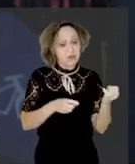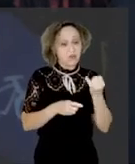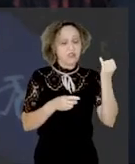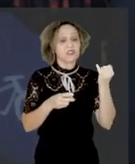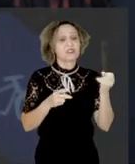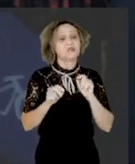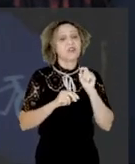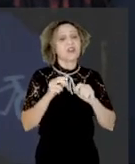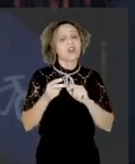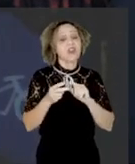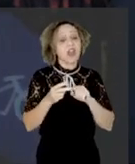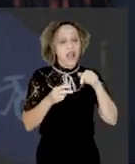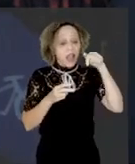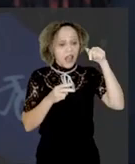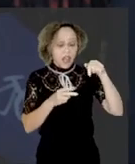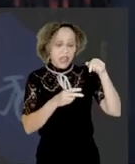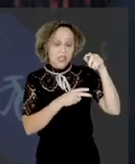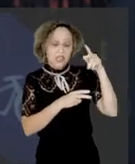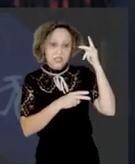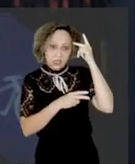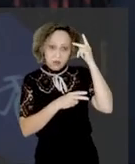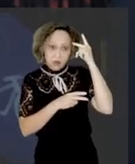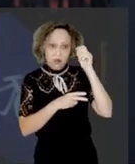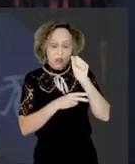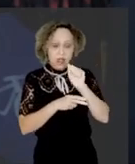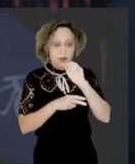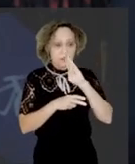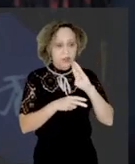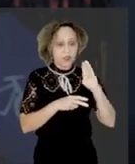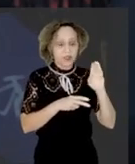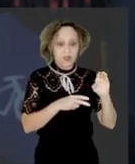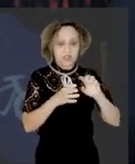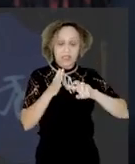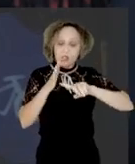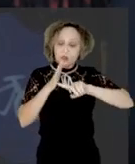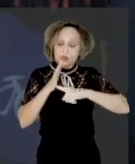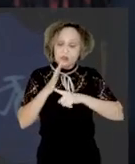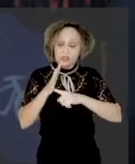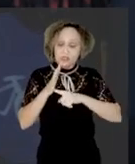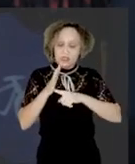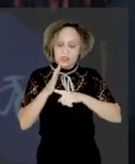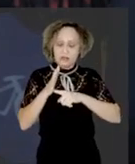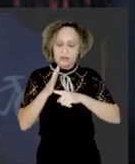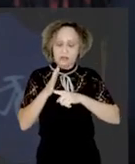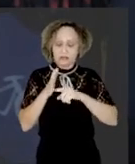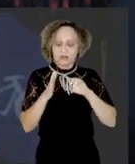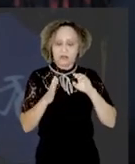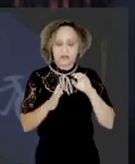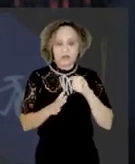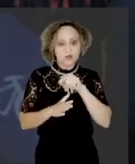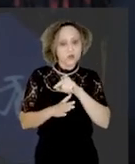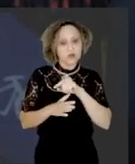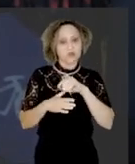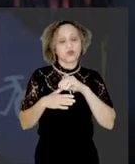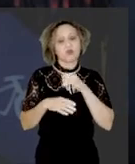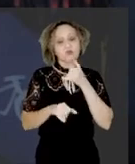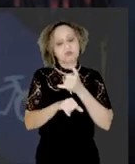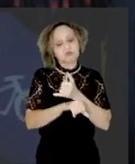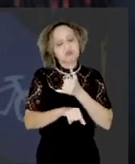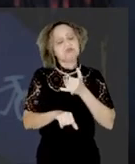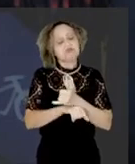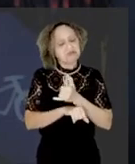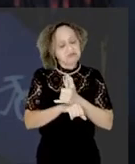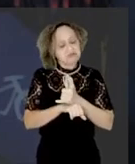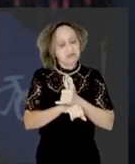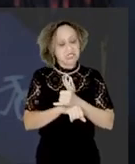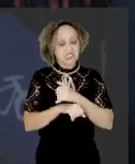presidente Lula e Carlinhos Marighella, é importante porque também é o espaço da resistência. Aqui nós fizemos